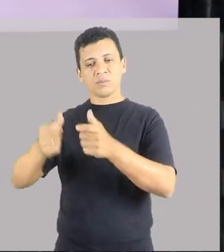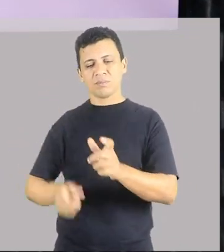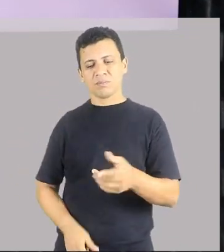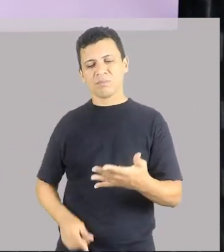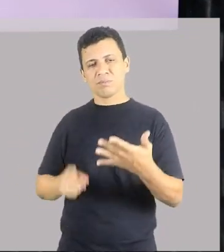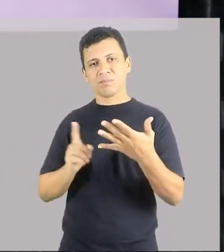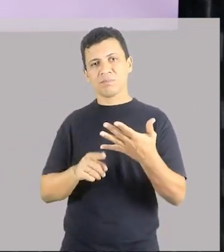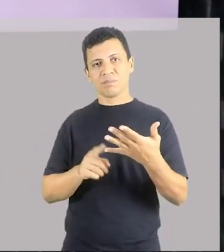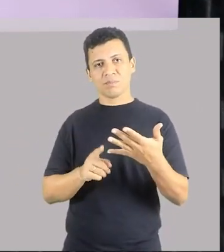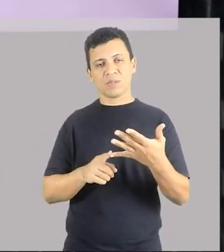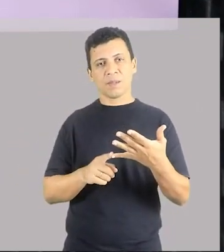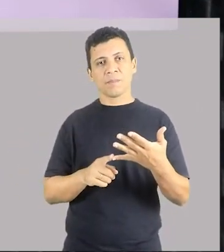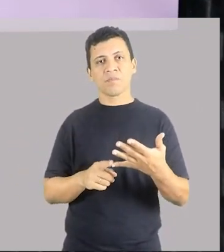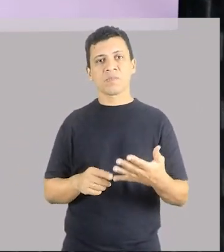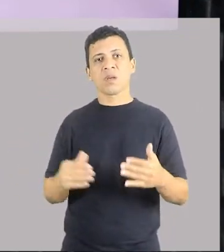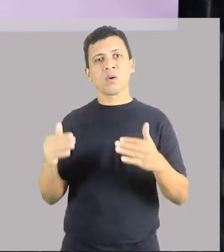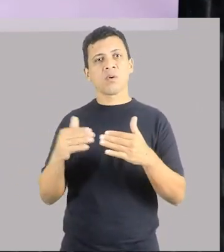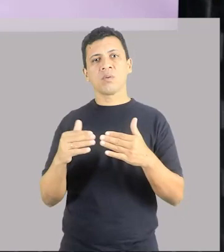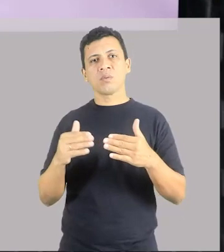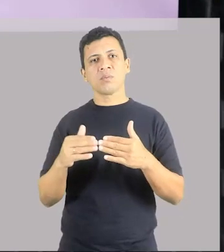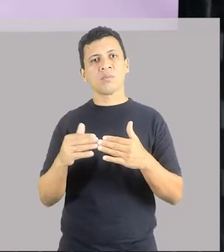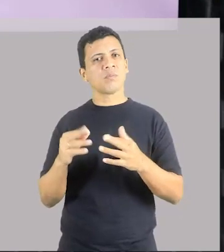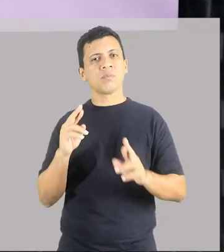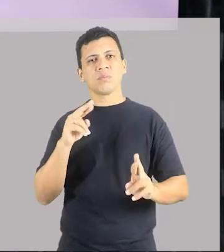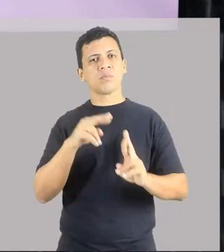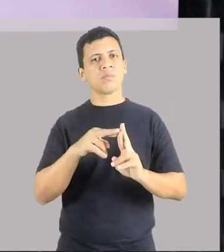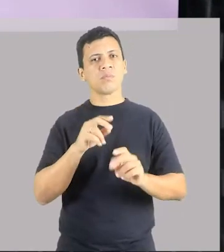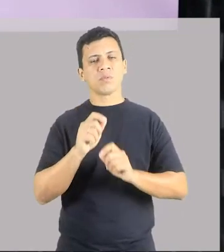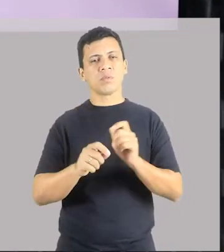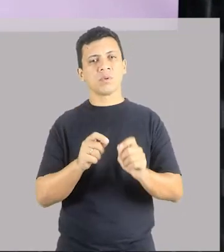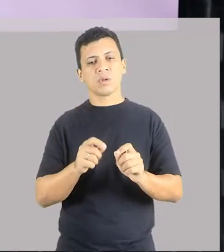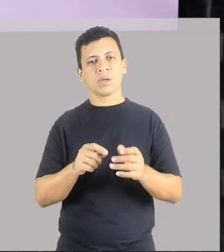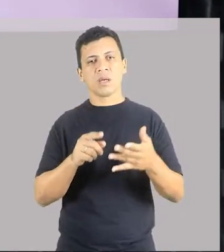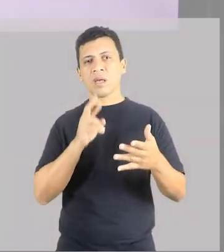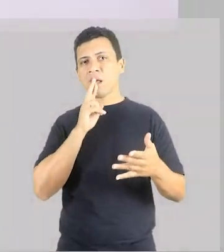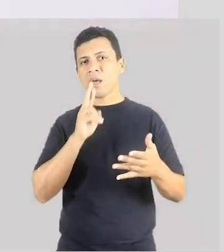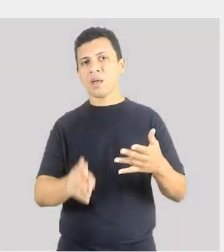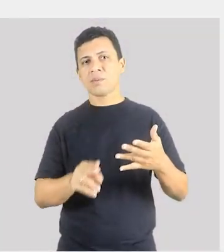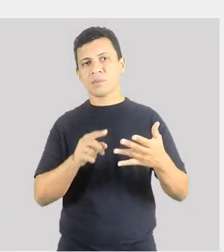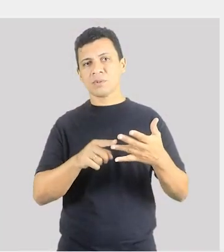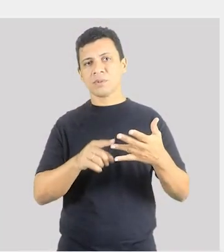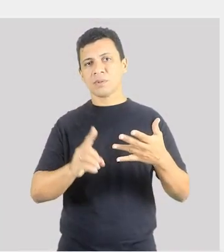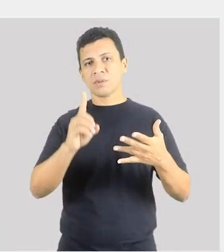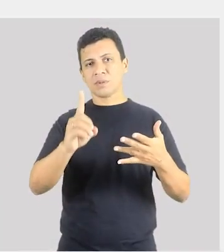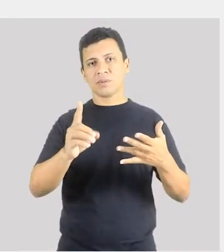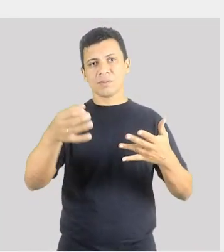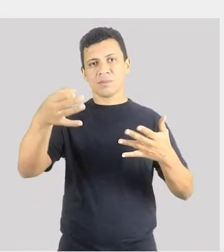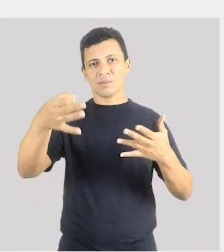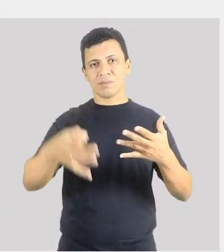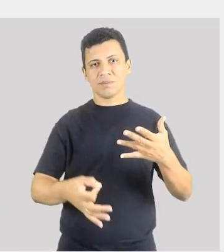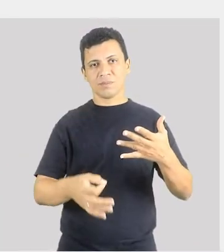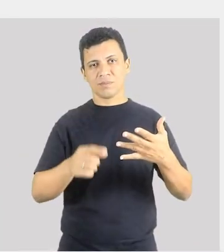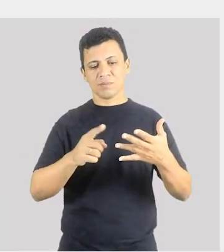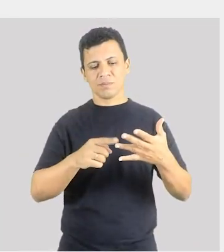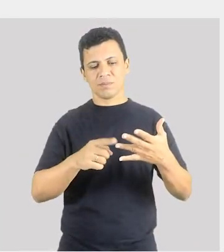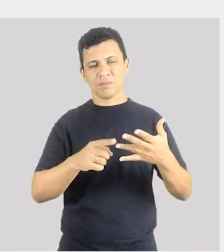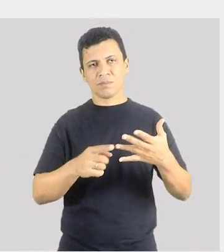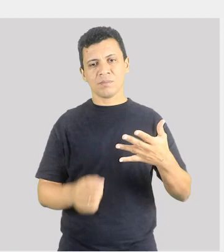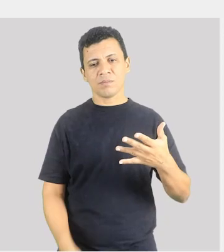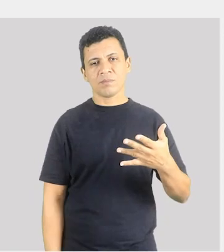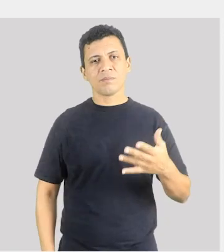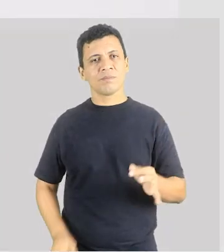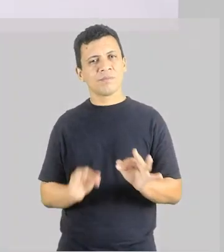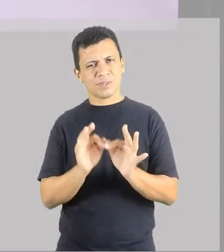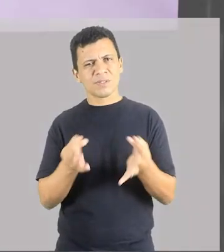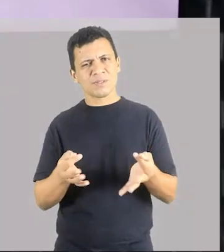certo então você associa aí dentro de uma referência da letra d de dado como a resposta correta olha como